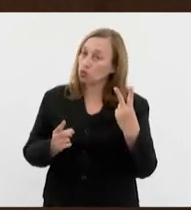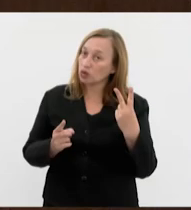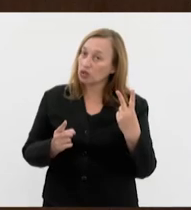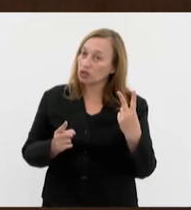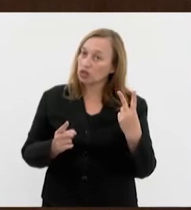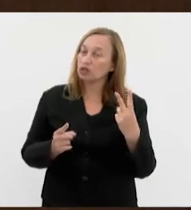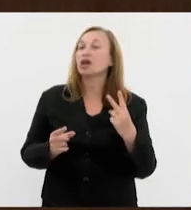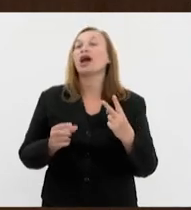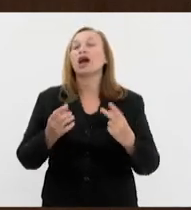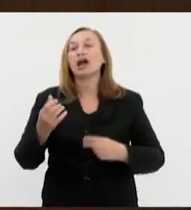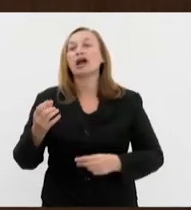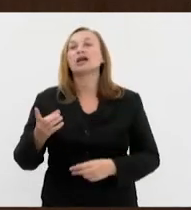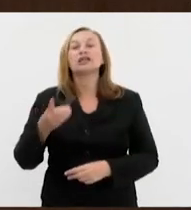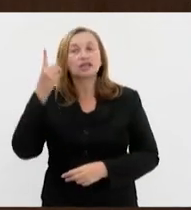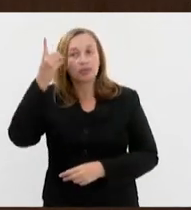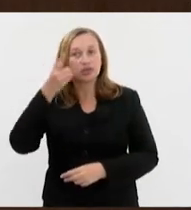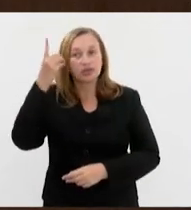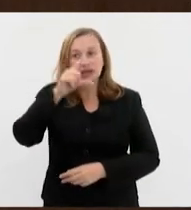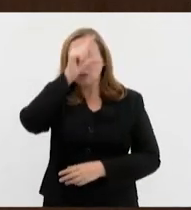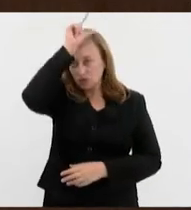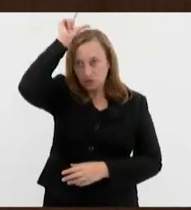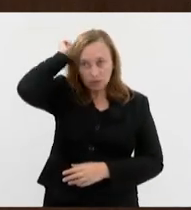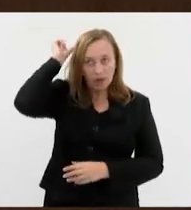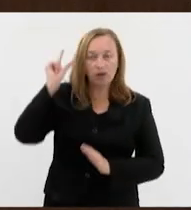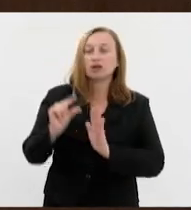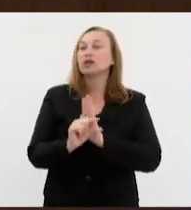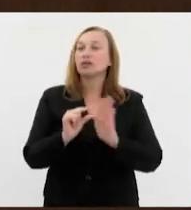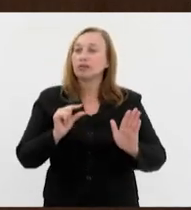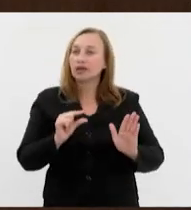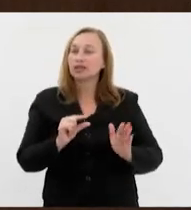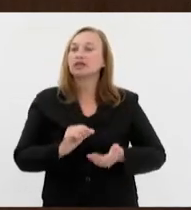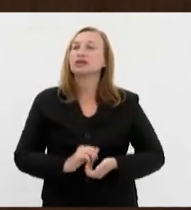a emenda do deputado Luiz Paulo, então, parecer com duas emendas,